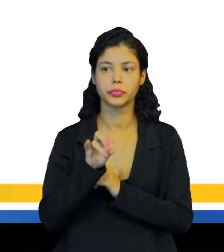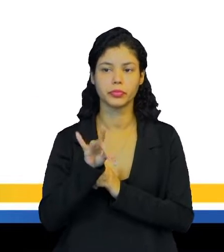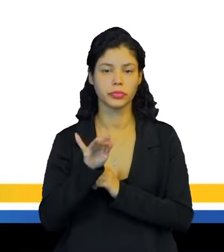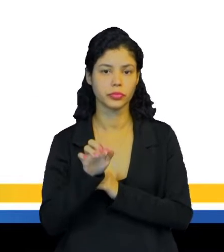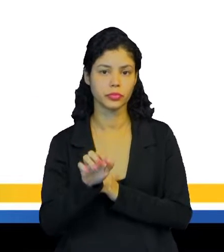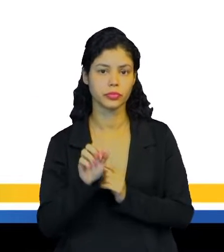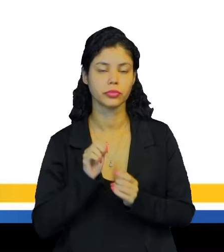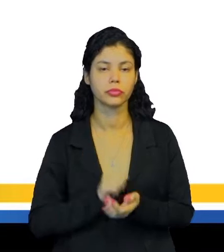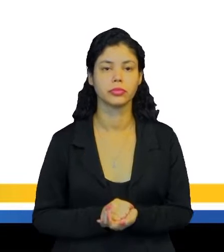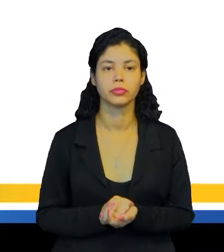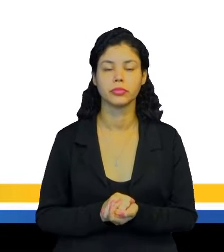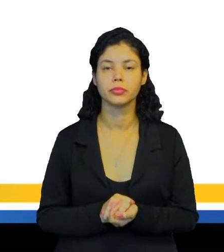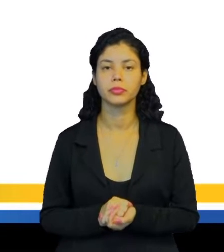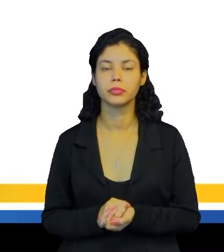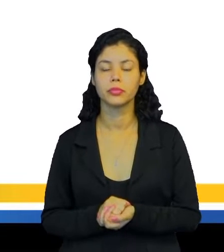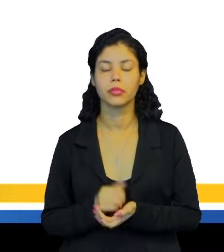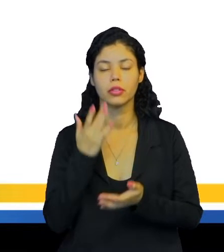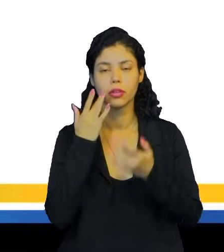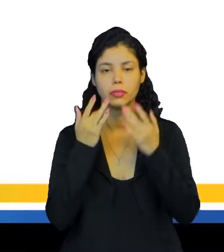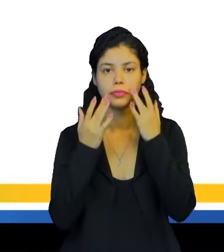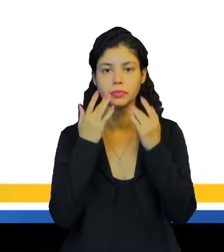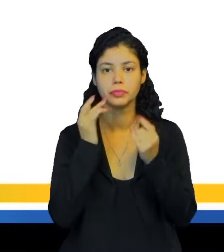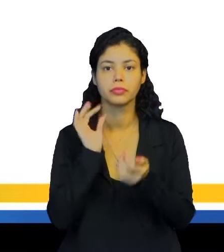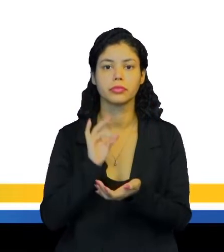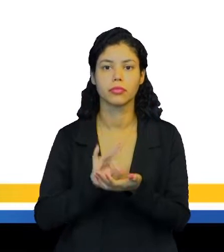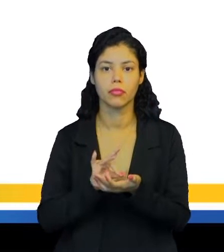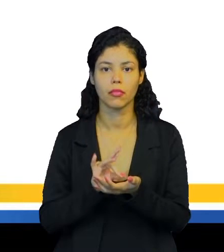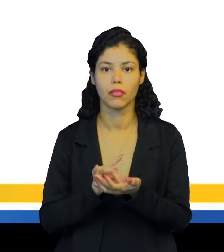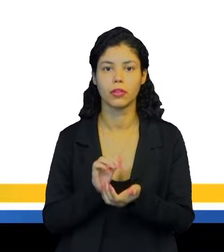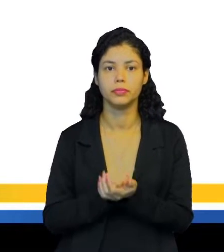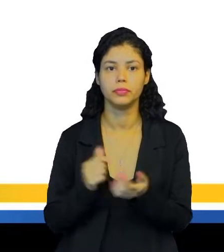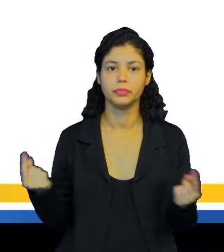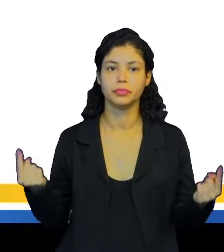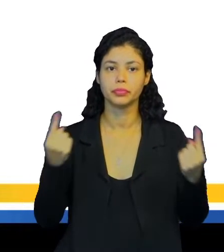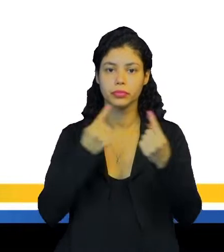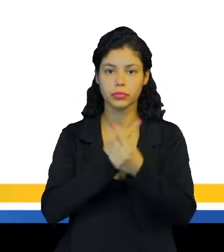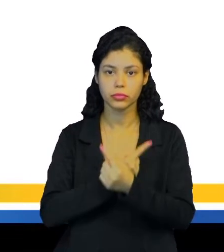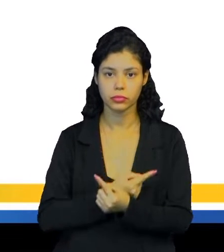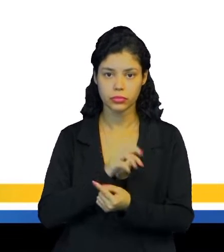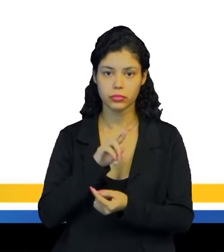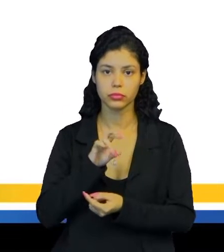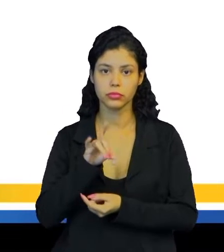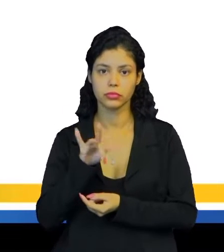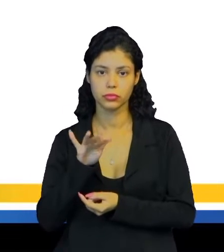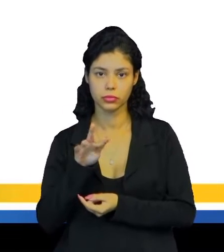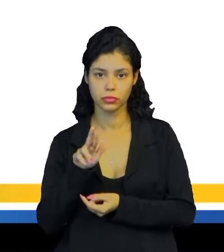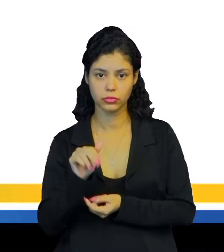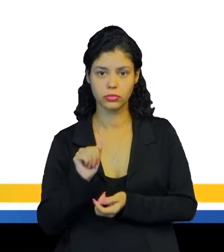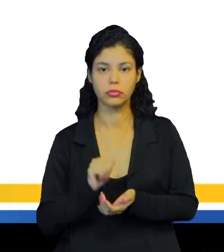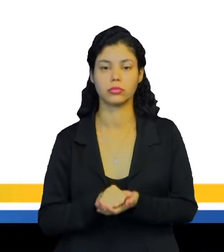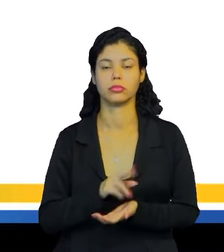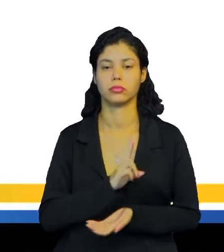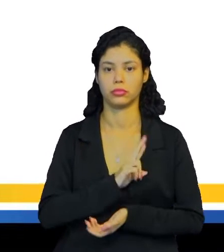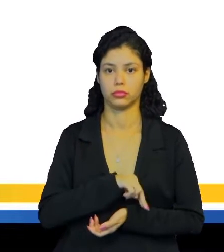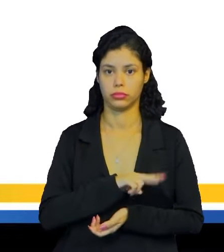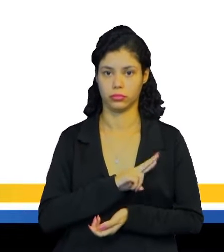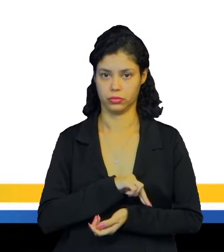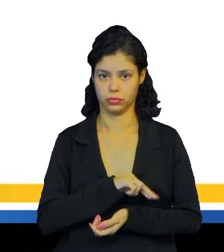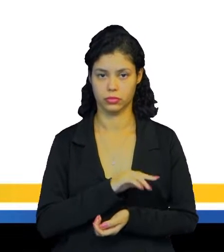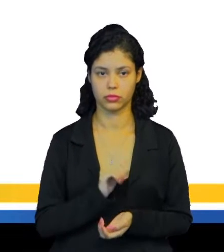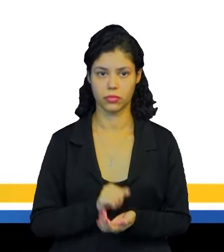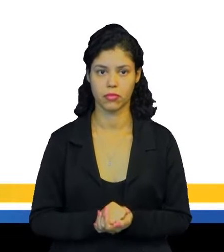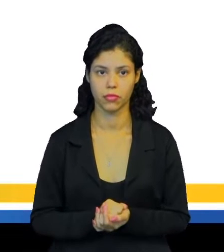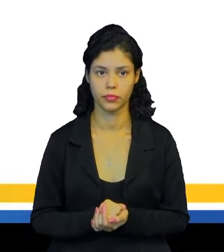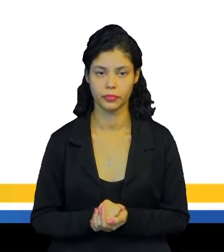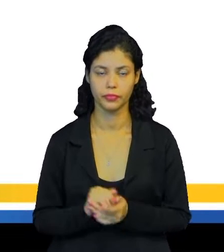Então, aí, o teatro realista é uma oposição ao teatro romântico, tá?